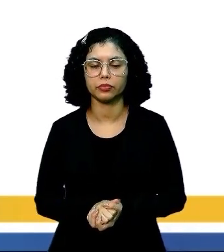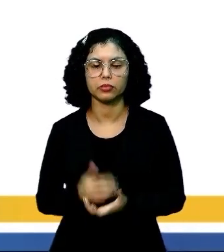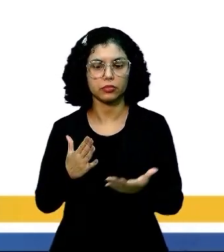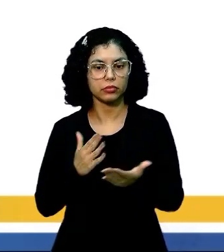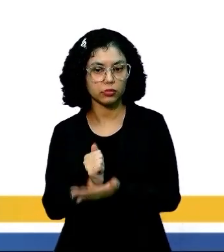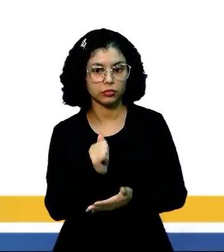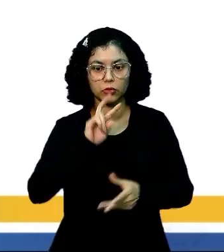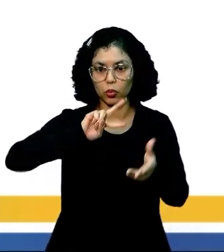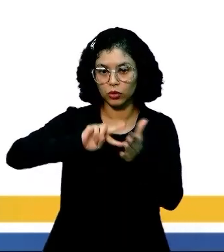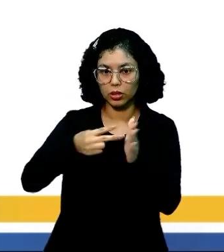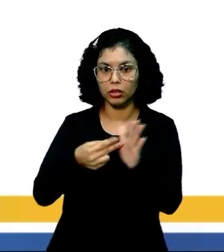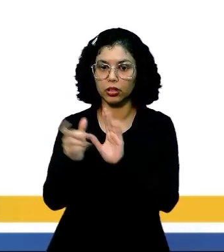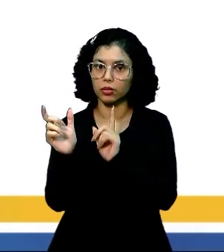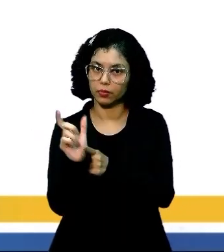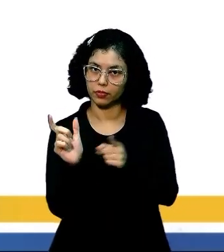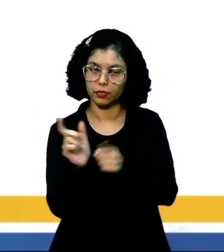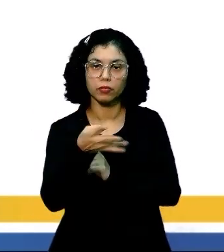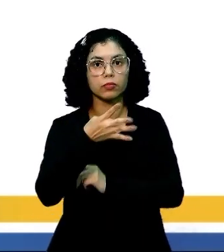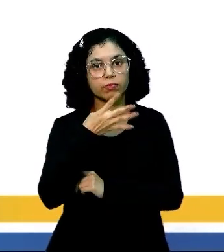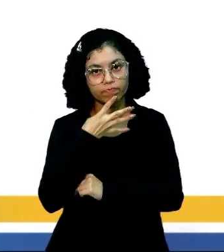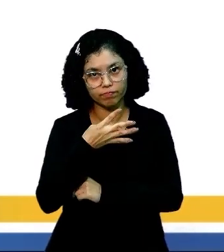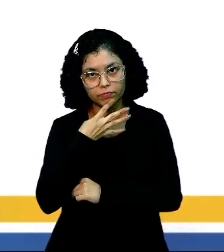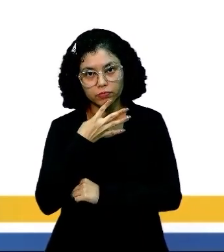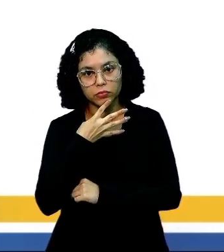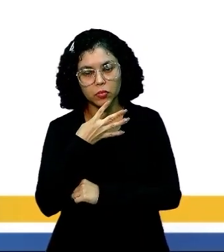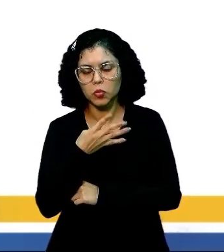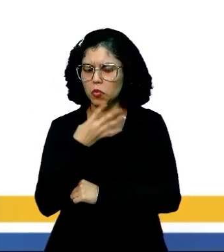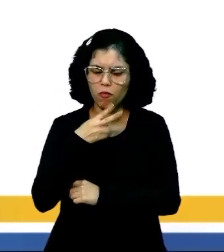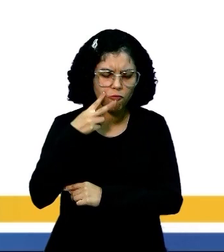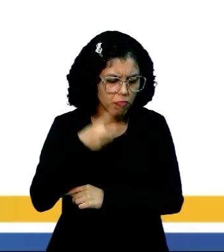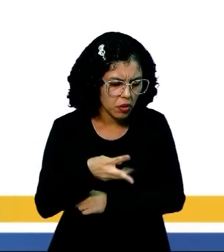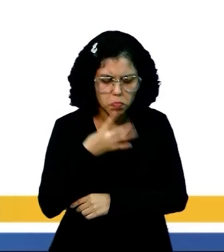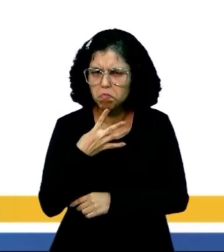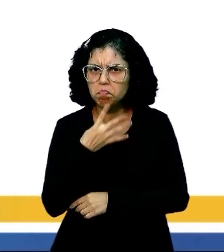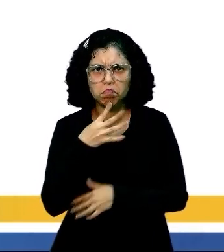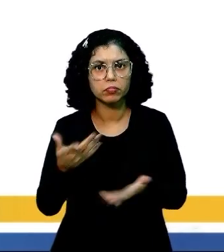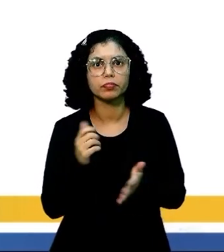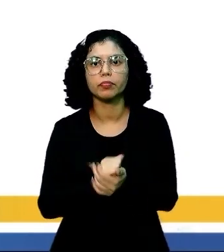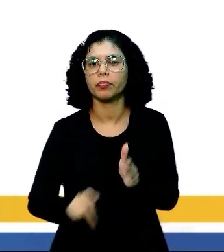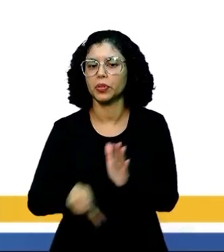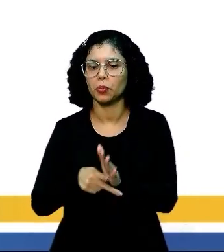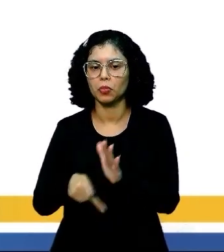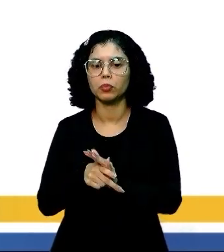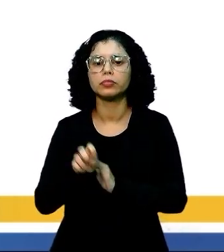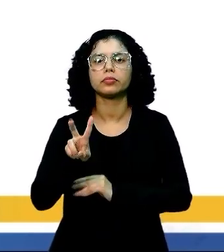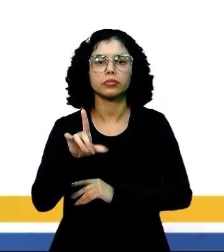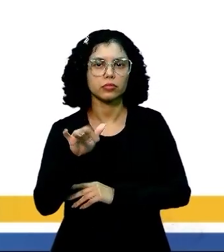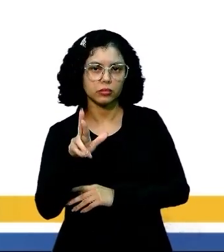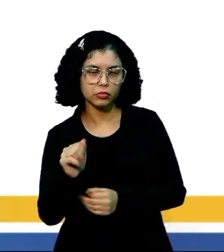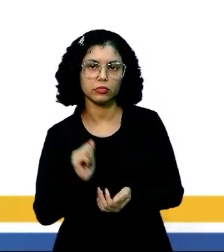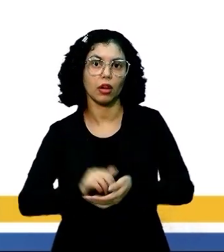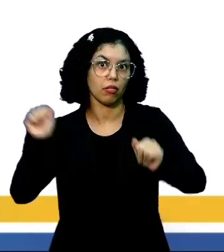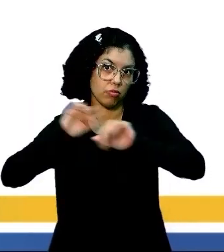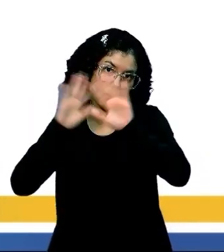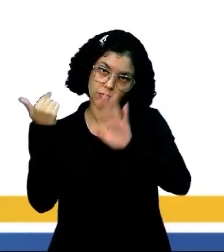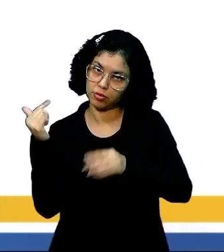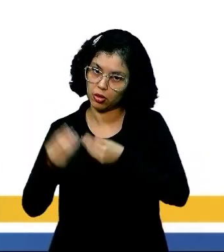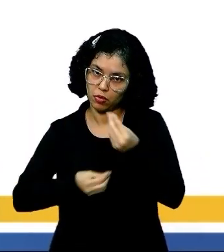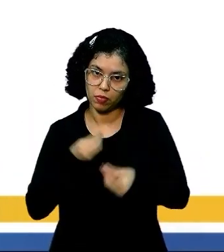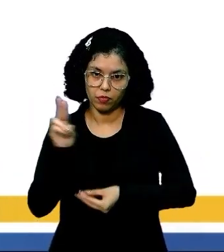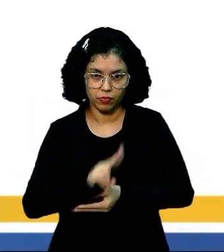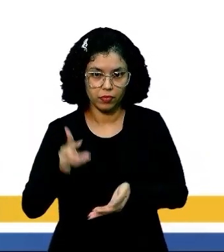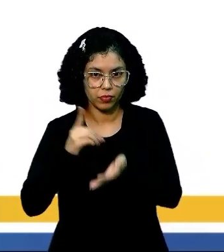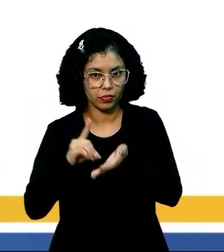Buscar o significado das palavras desconhecidas, né? Aí é uma questão de vocabulário mesmo, né? Claro que no dia do Enem você não vai poder